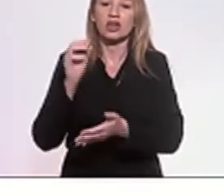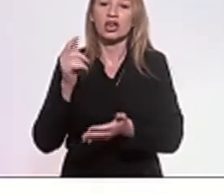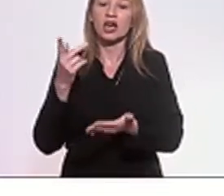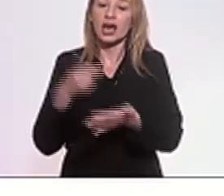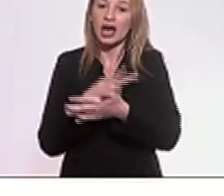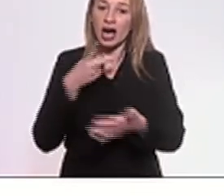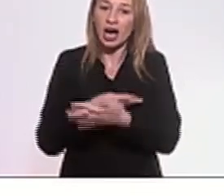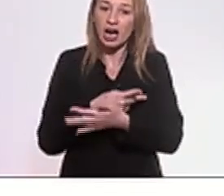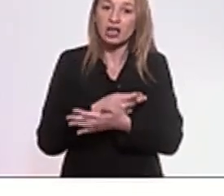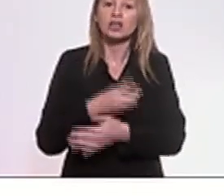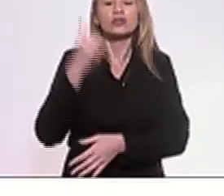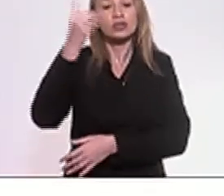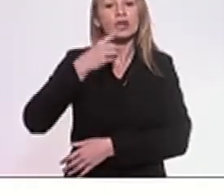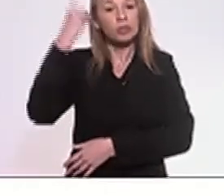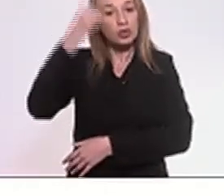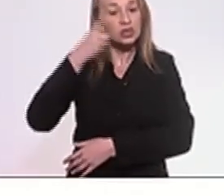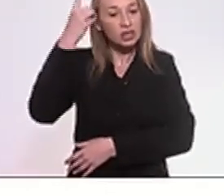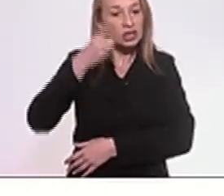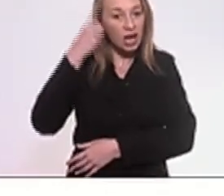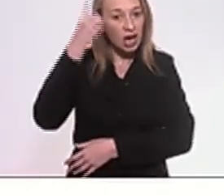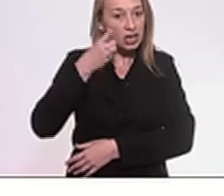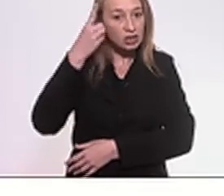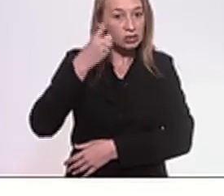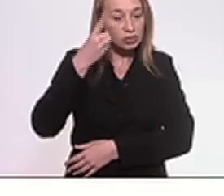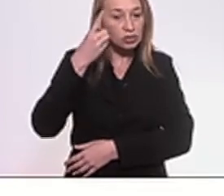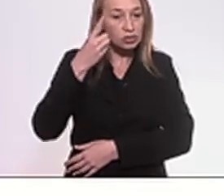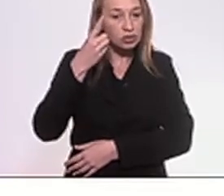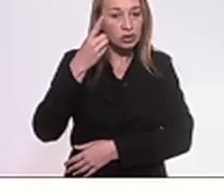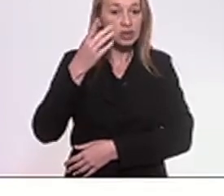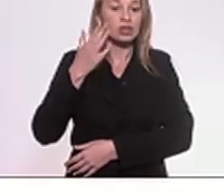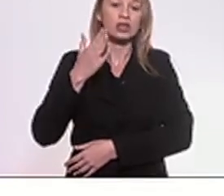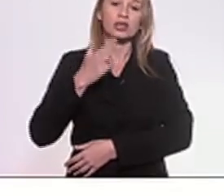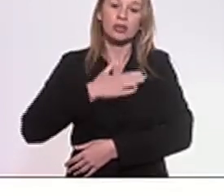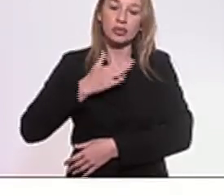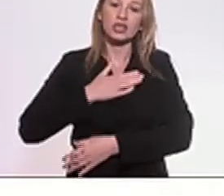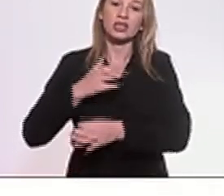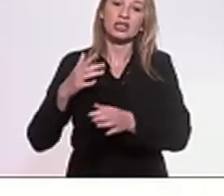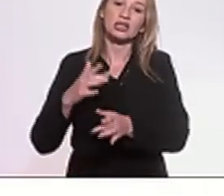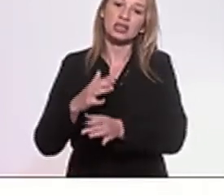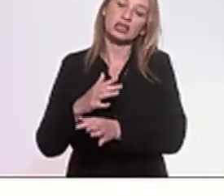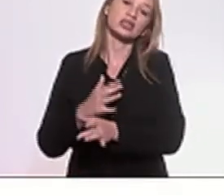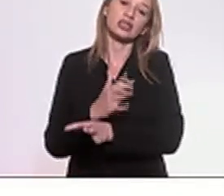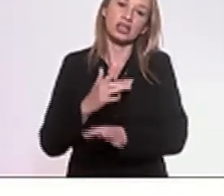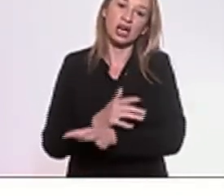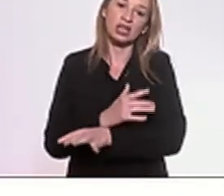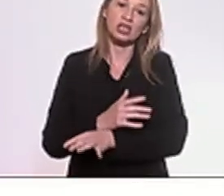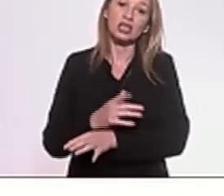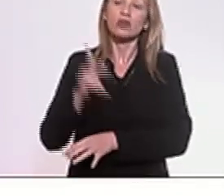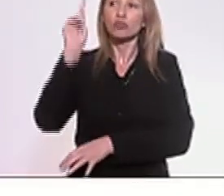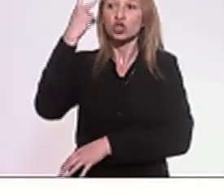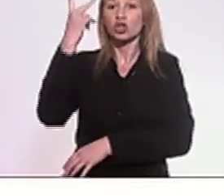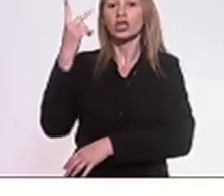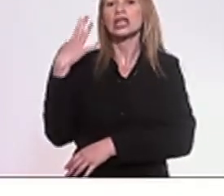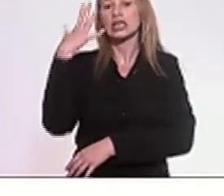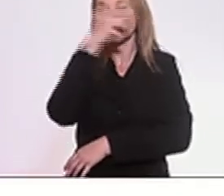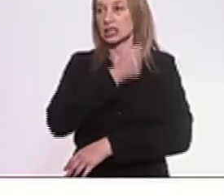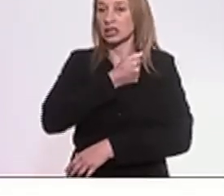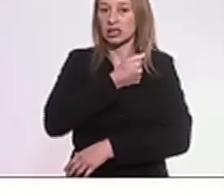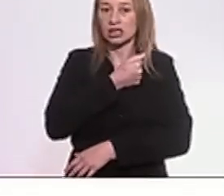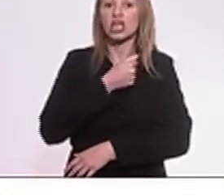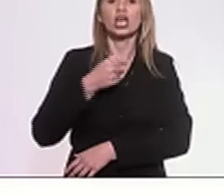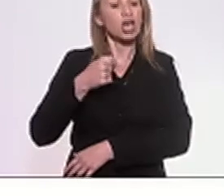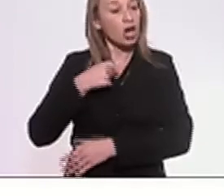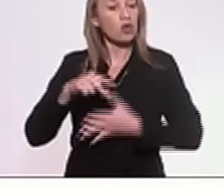outro deputado da minha região, que tem uma história linda nesse parlamento e que jamais deveria ser desrespeitado como foi. E eu,